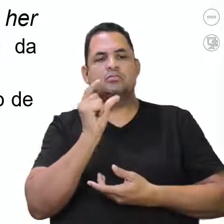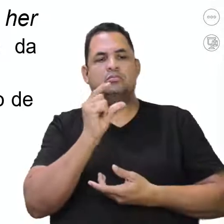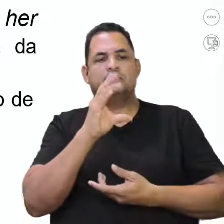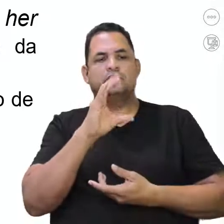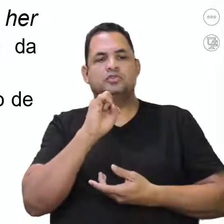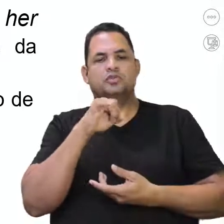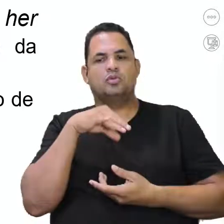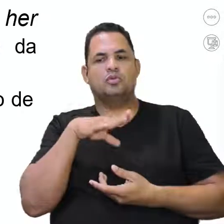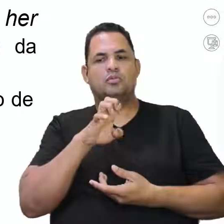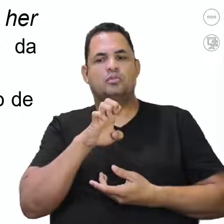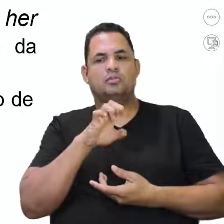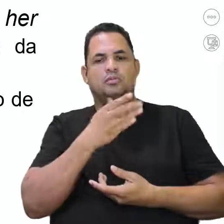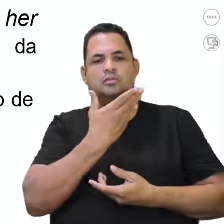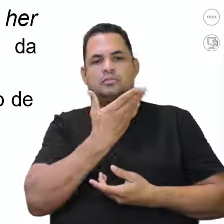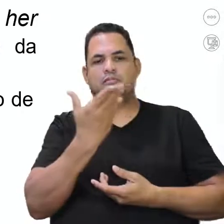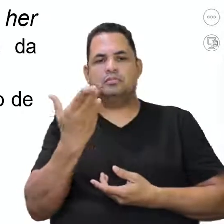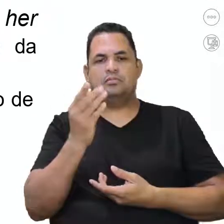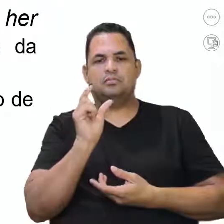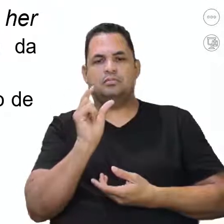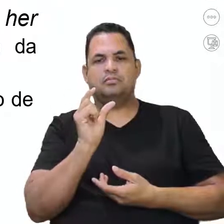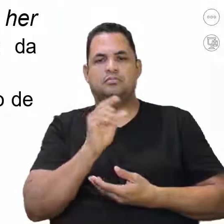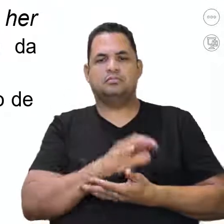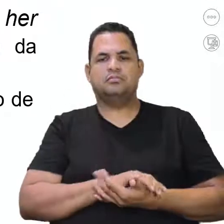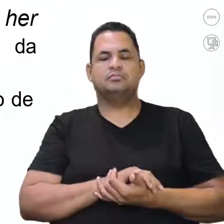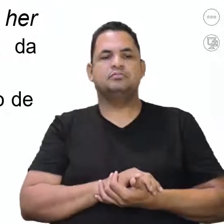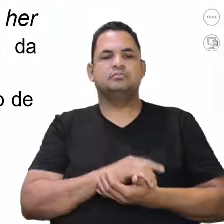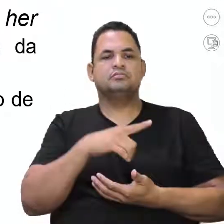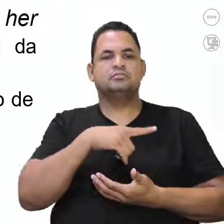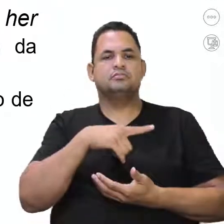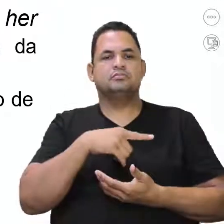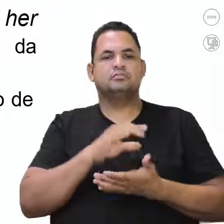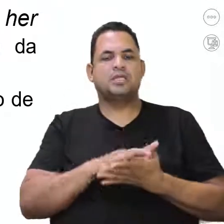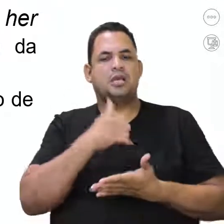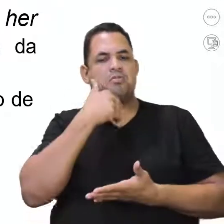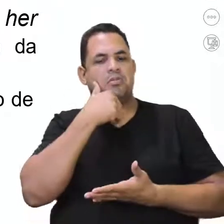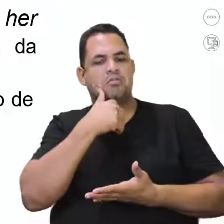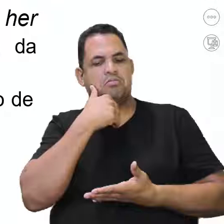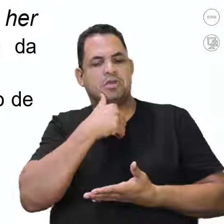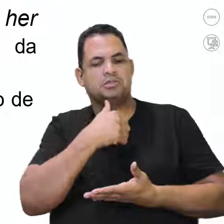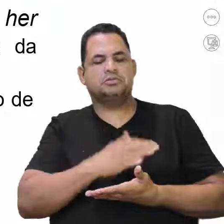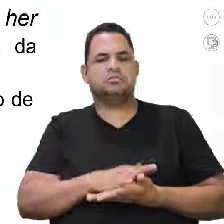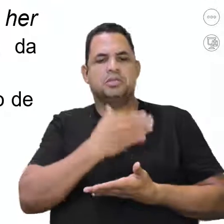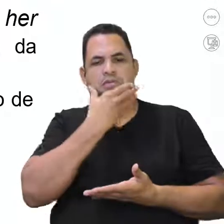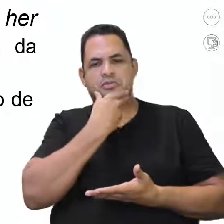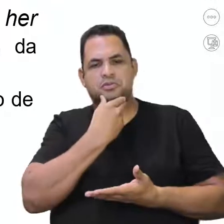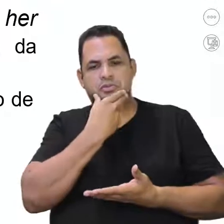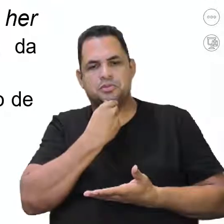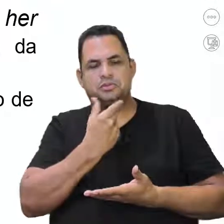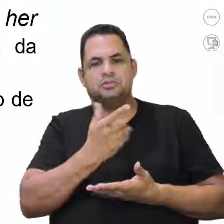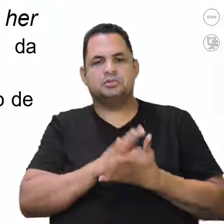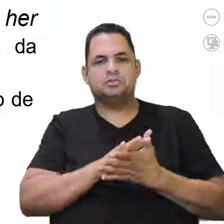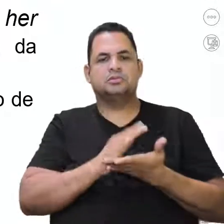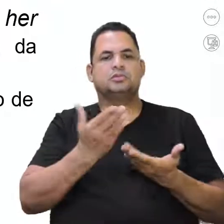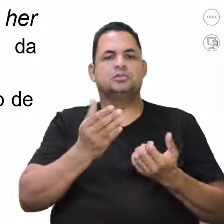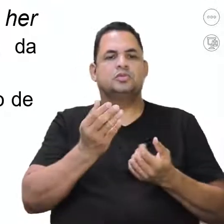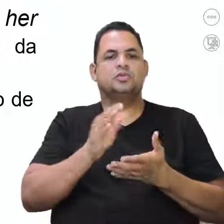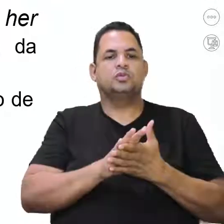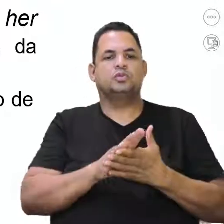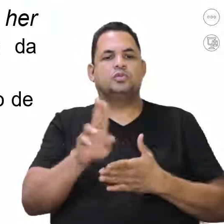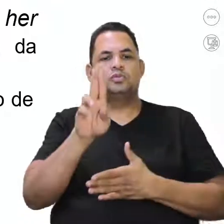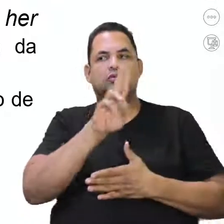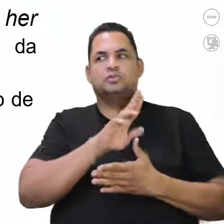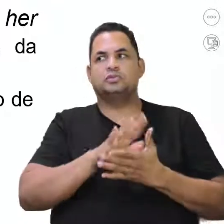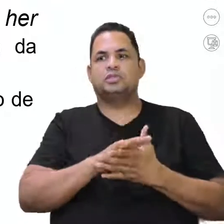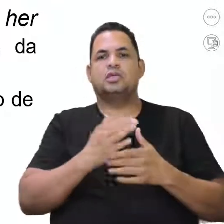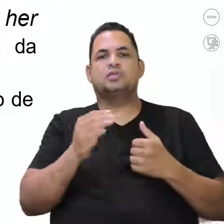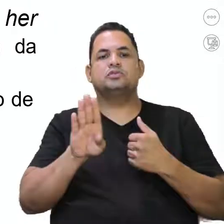palavra some, essa palavrinha bem pequena. Então aqui você tem masculino, você tem feminino, para ser usados